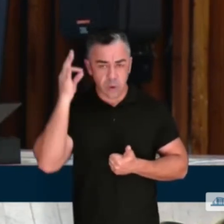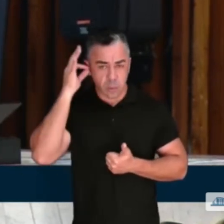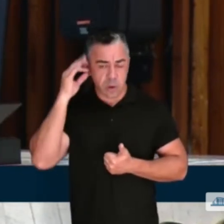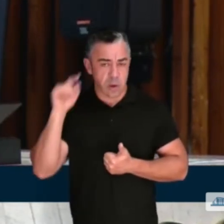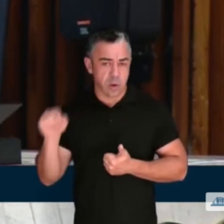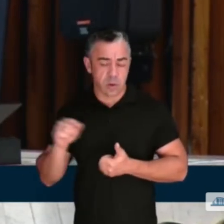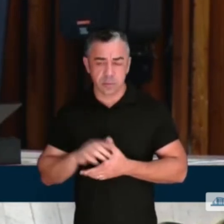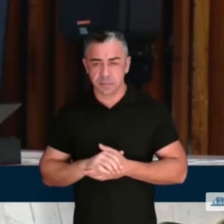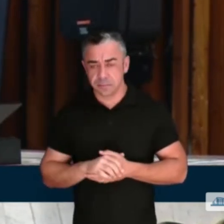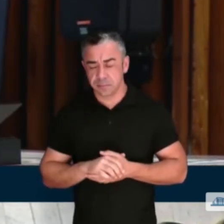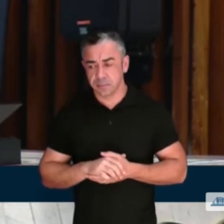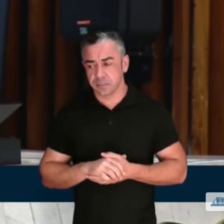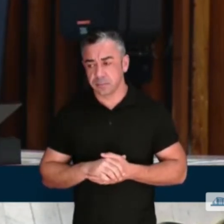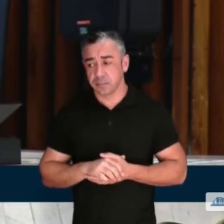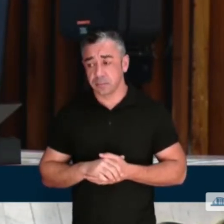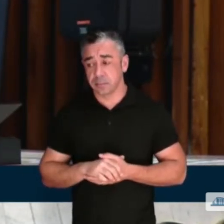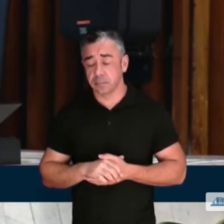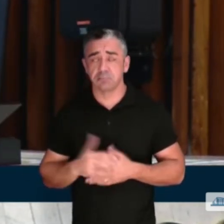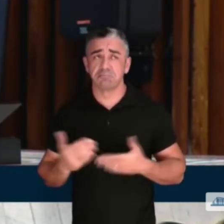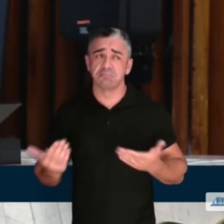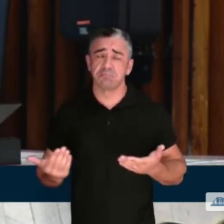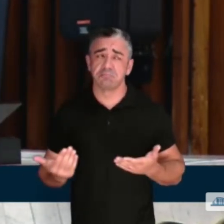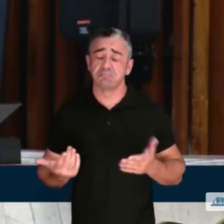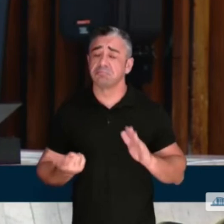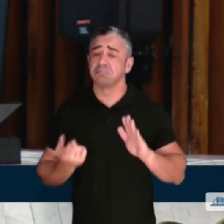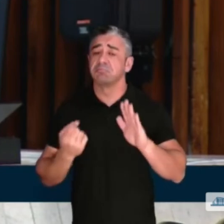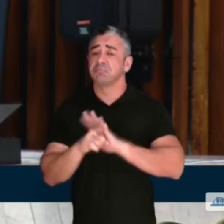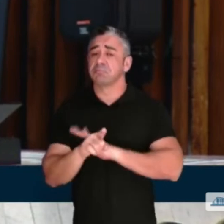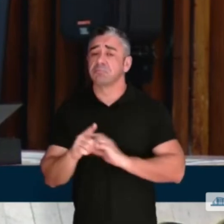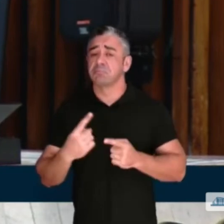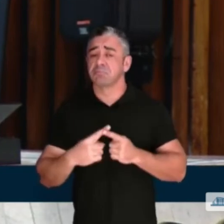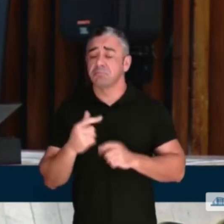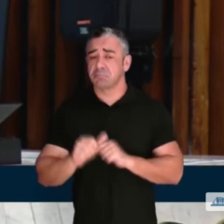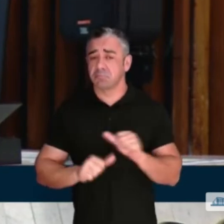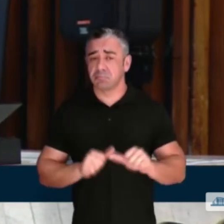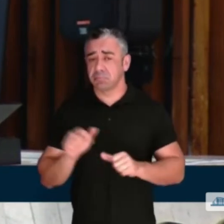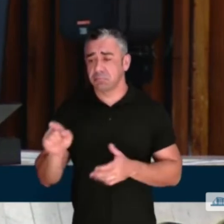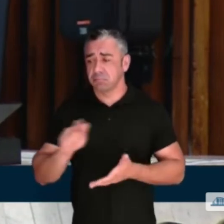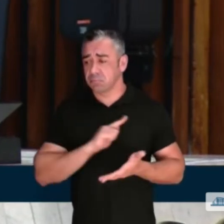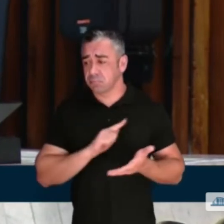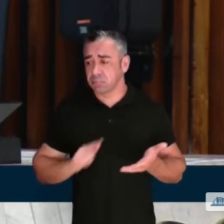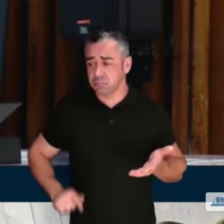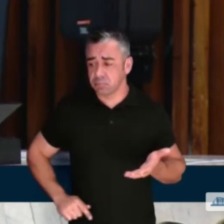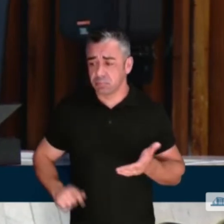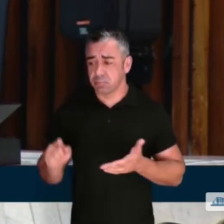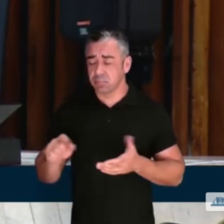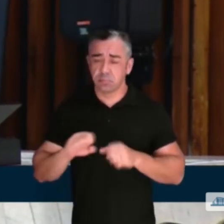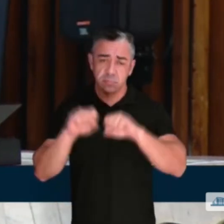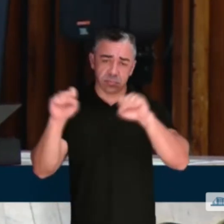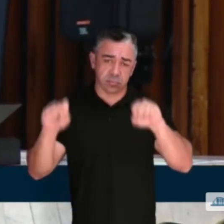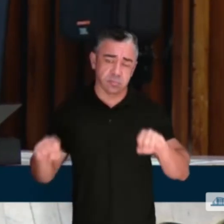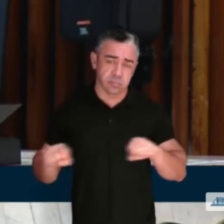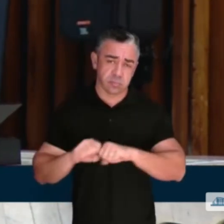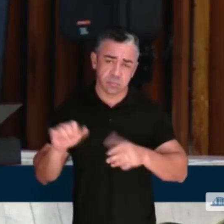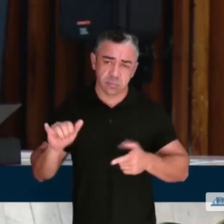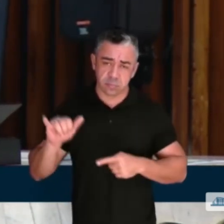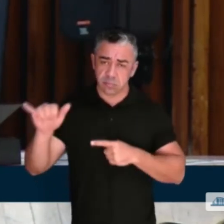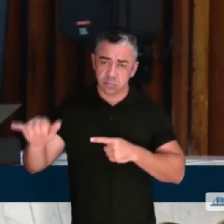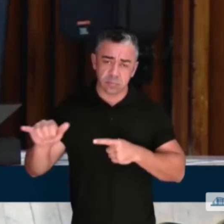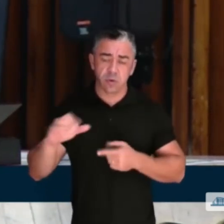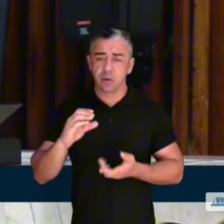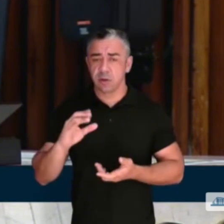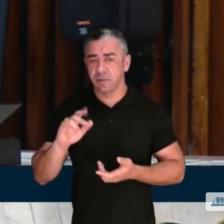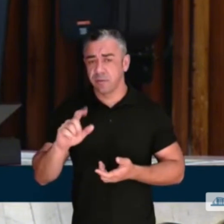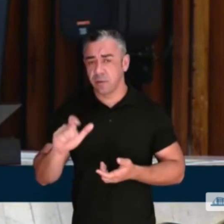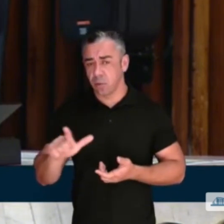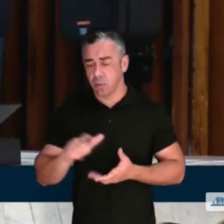aeronave. E aí fica a pergunta, por que essa mudança do governo sobre o sistema de aviação civil? Vão